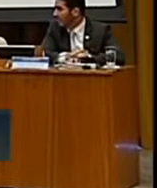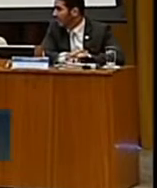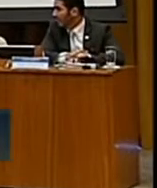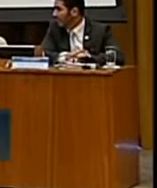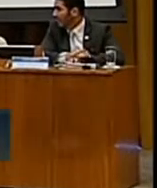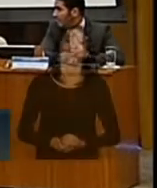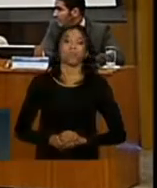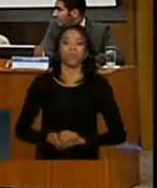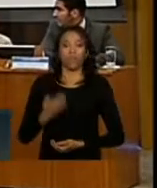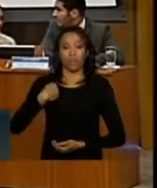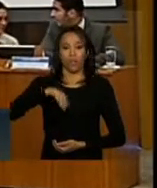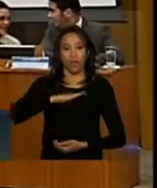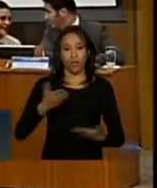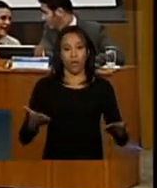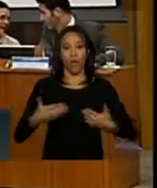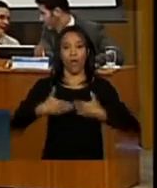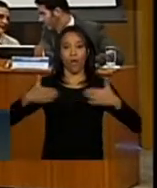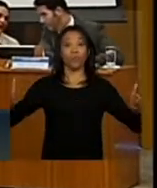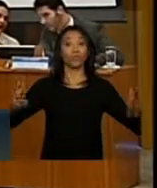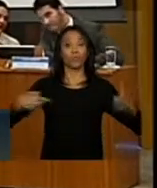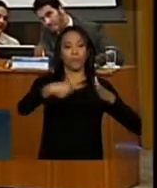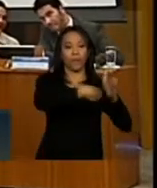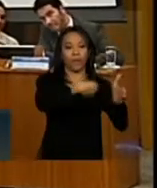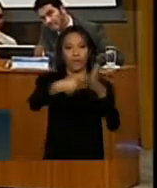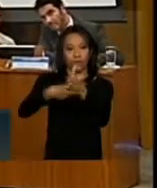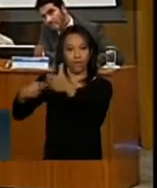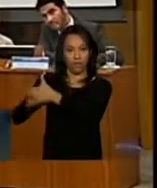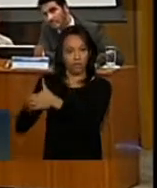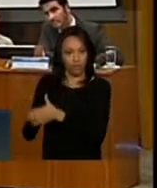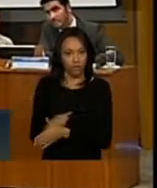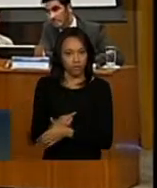Nós vamos então abrir nesse momento as perguntas. Vamos